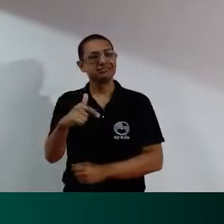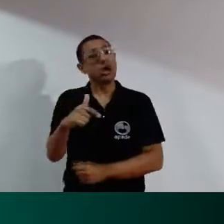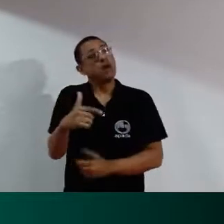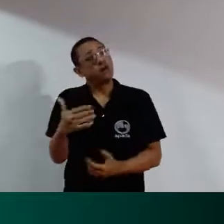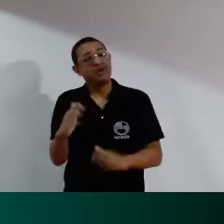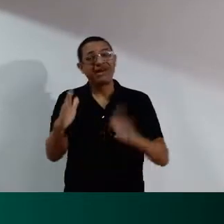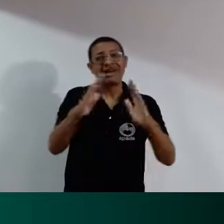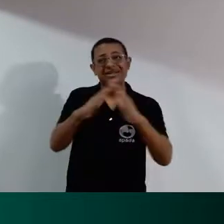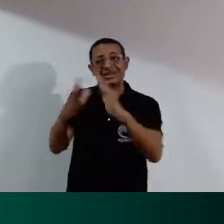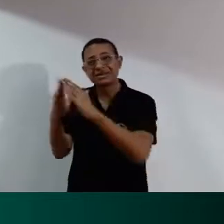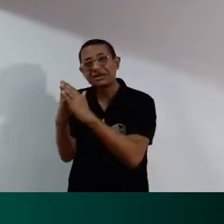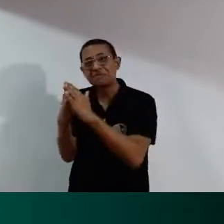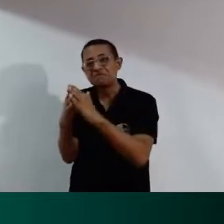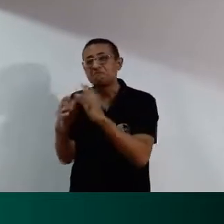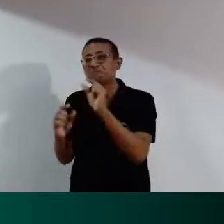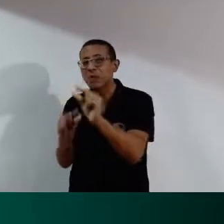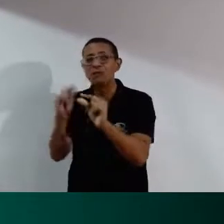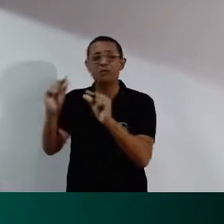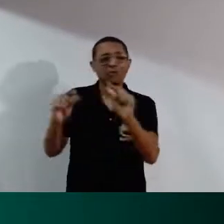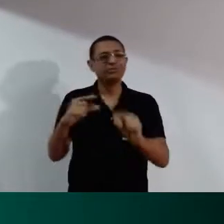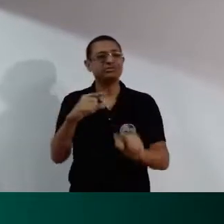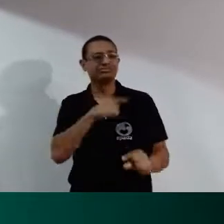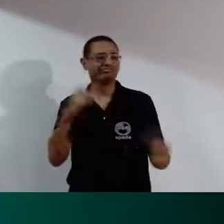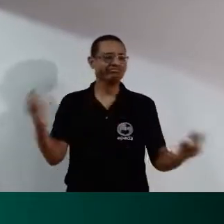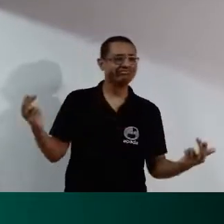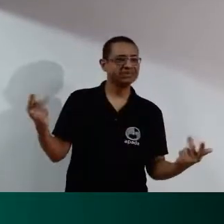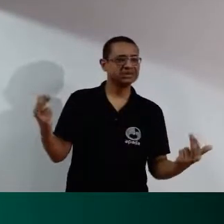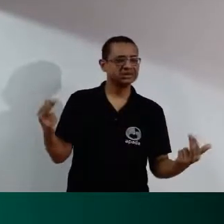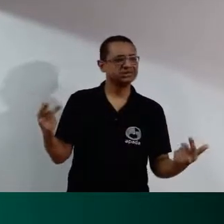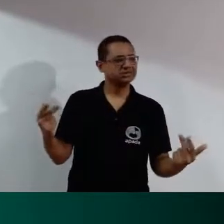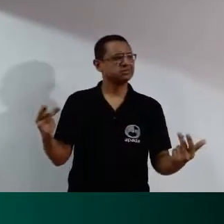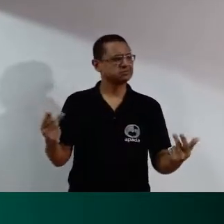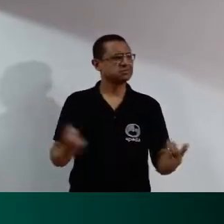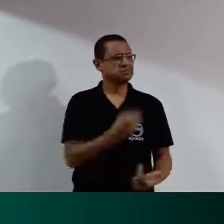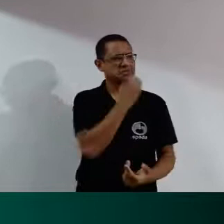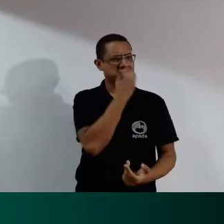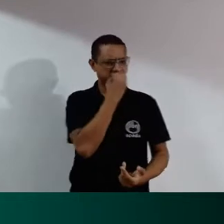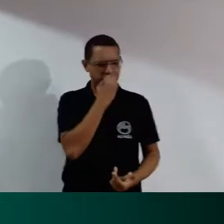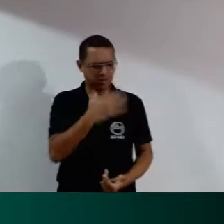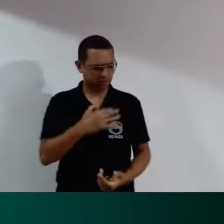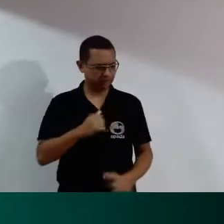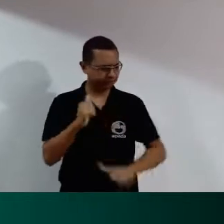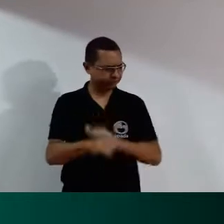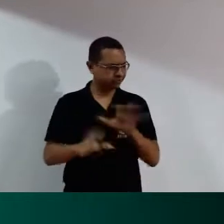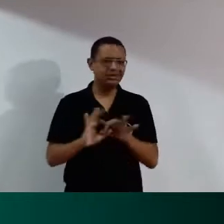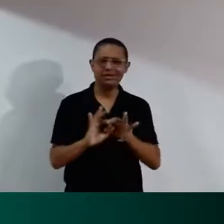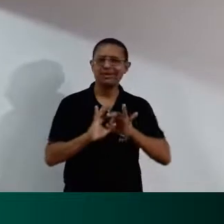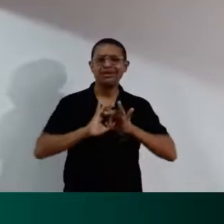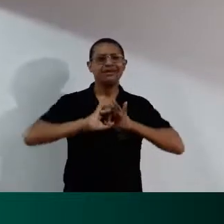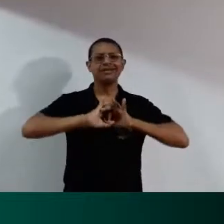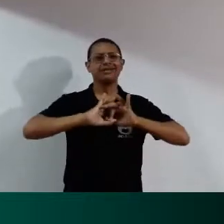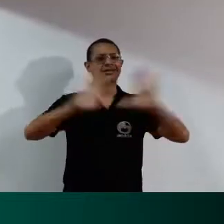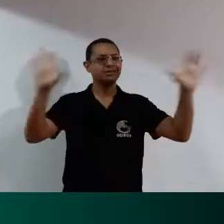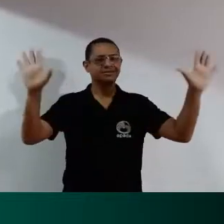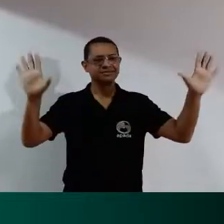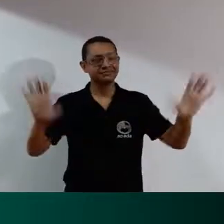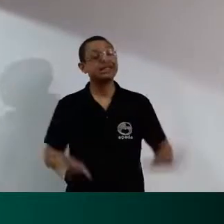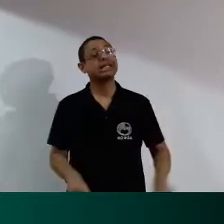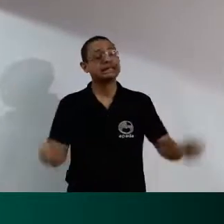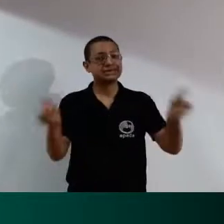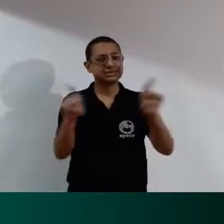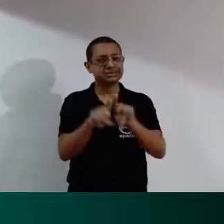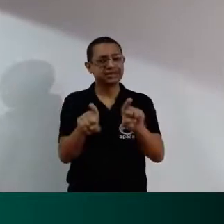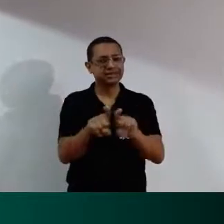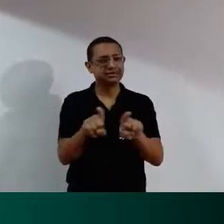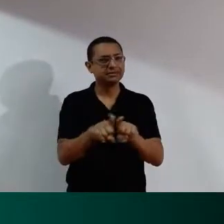pouquíssimas casas né acho isso extremamente revolucionário Libertador e com a